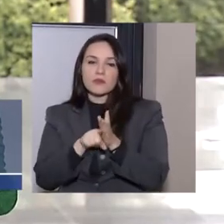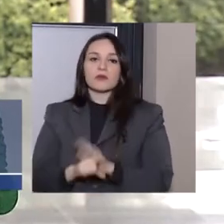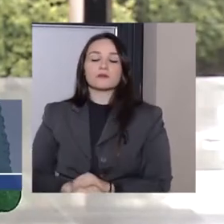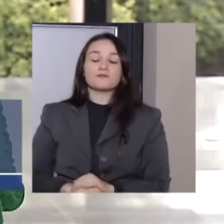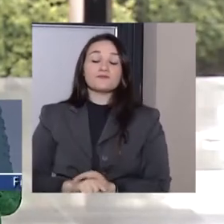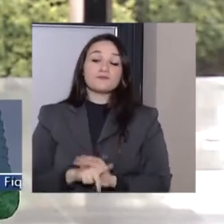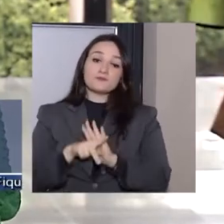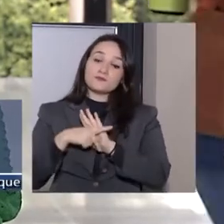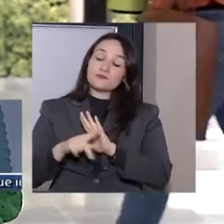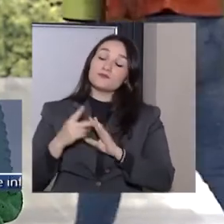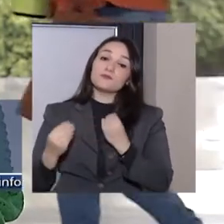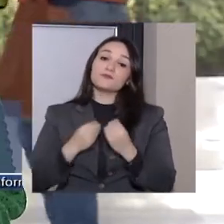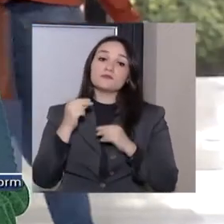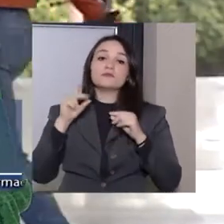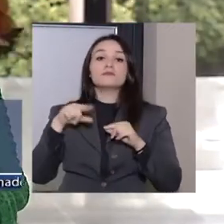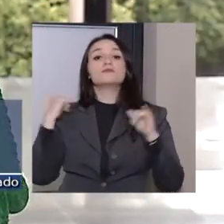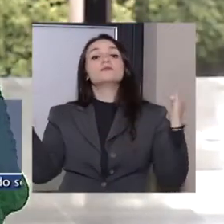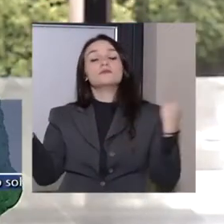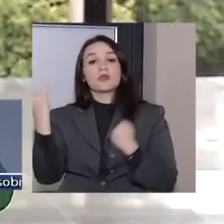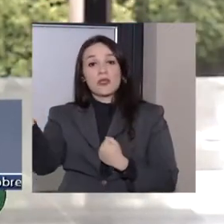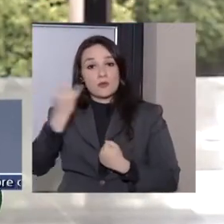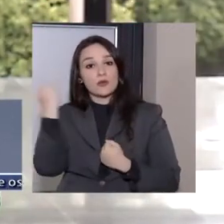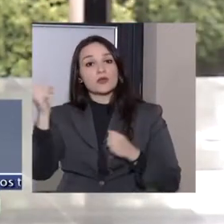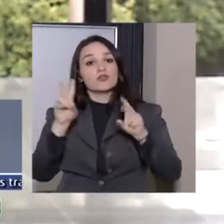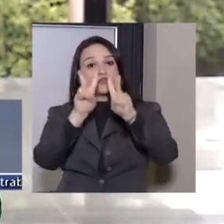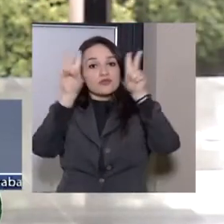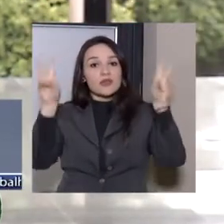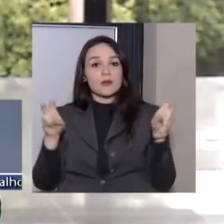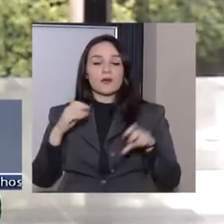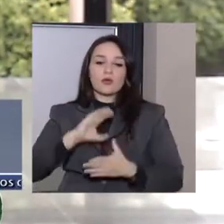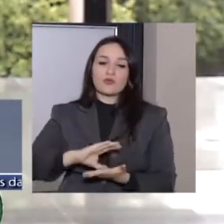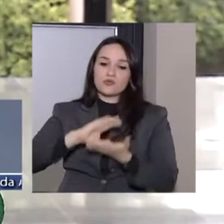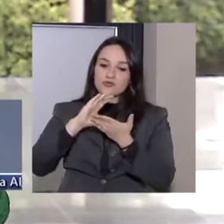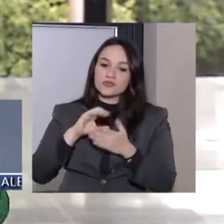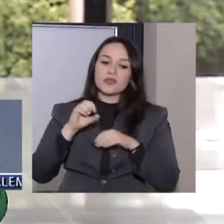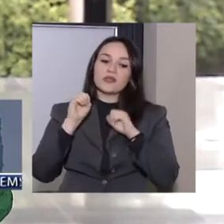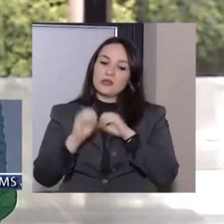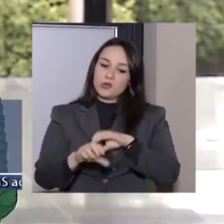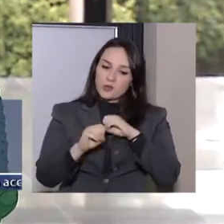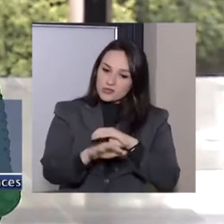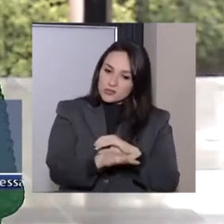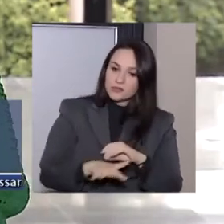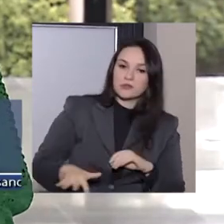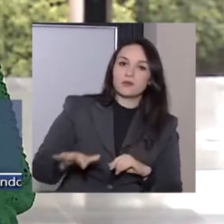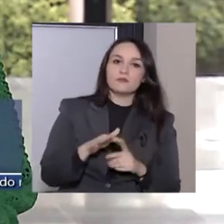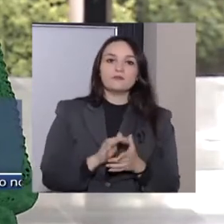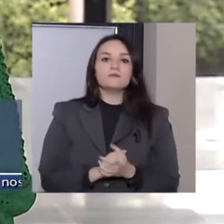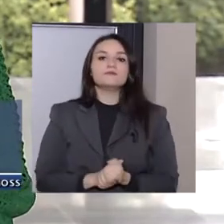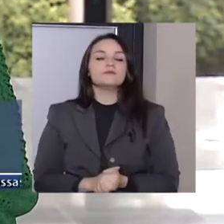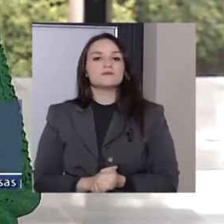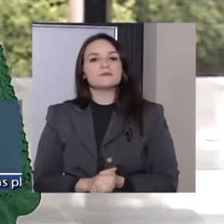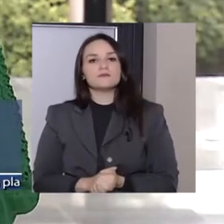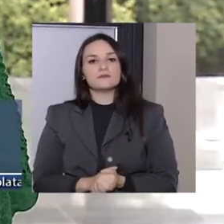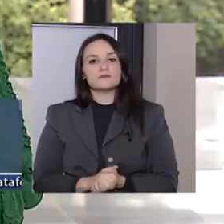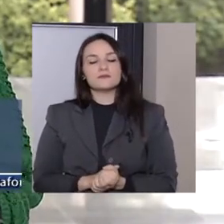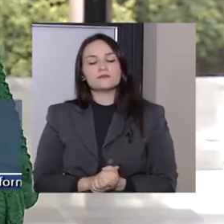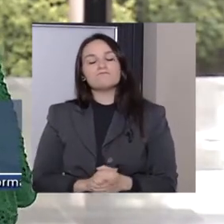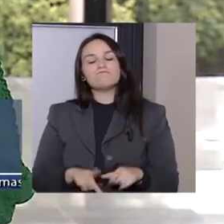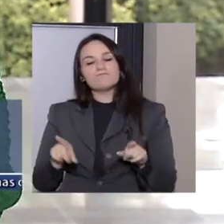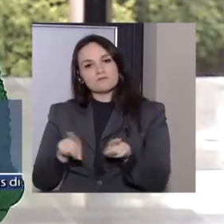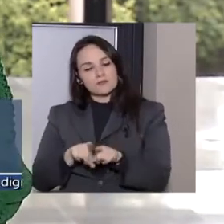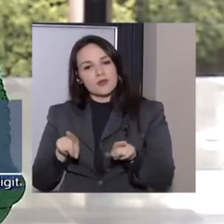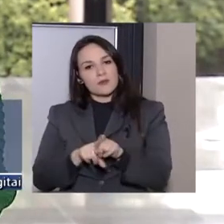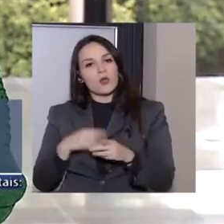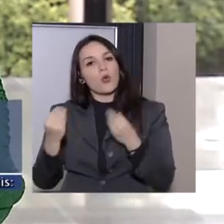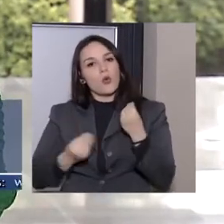a importância do conselho, a importância da educação para a sociedade e também o quanto esse prêmio